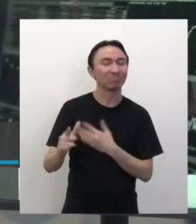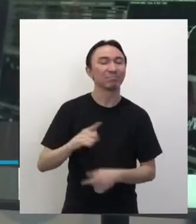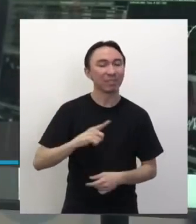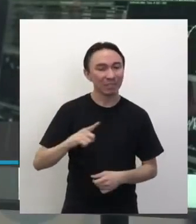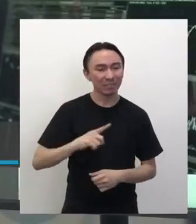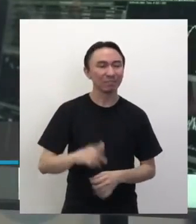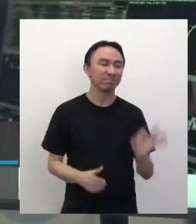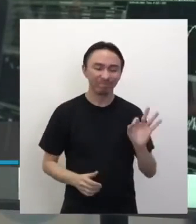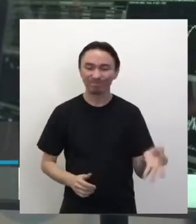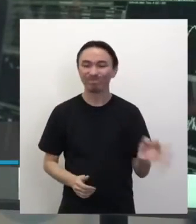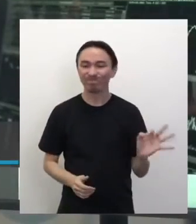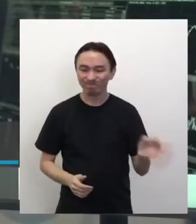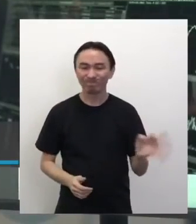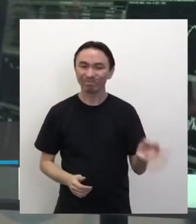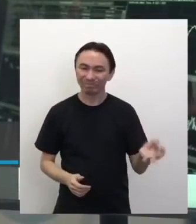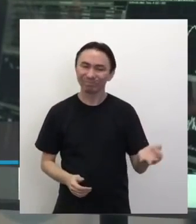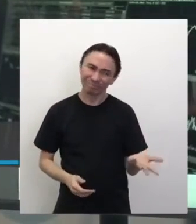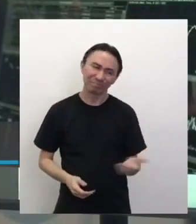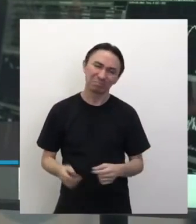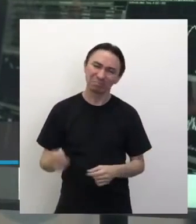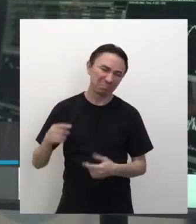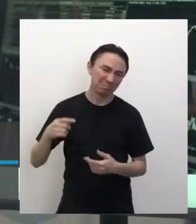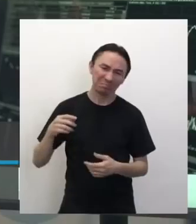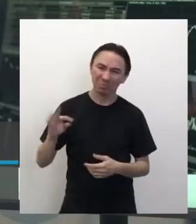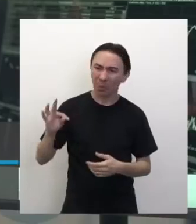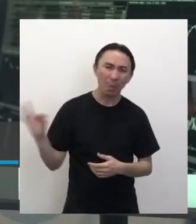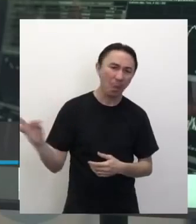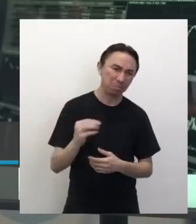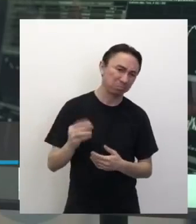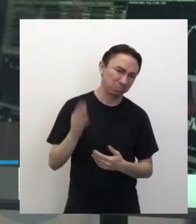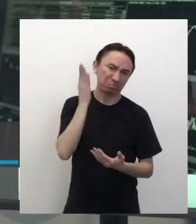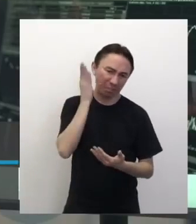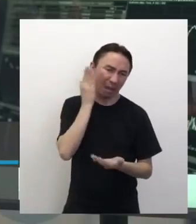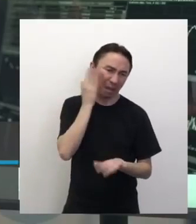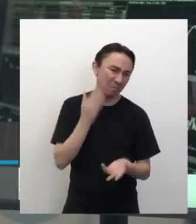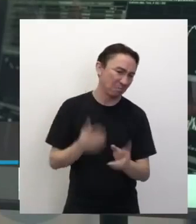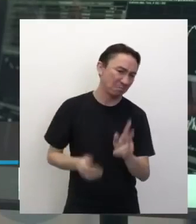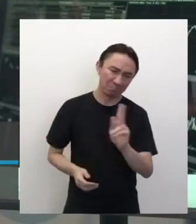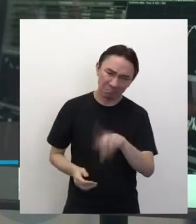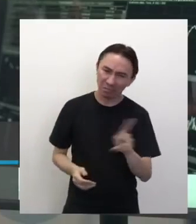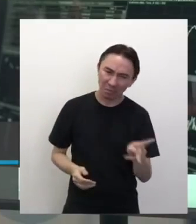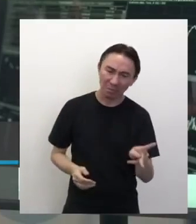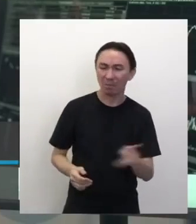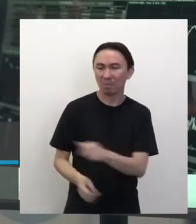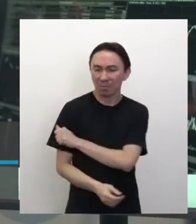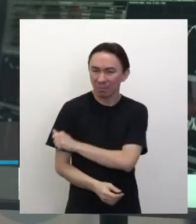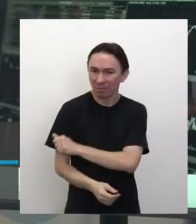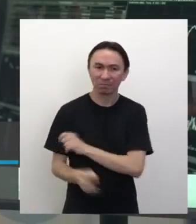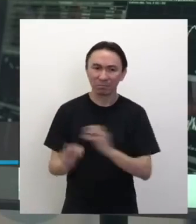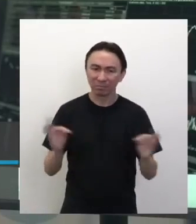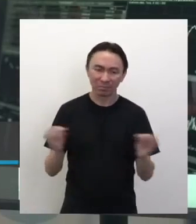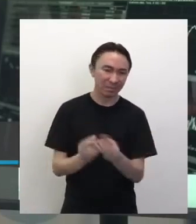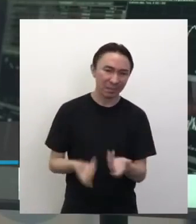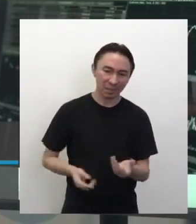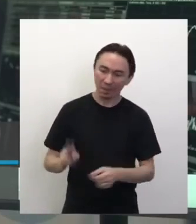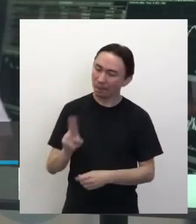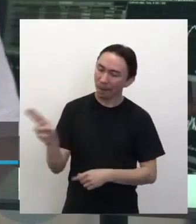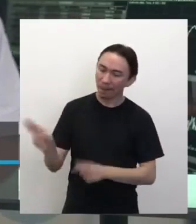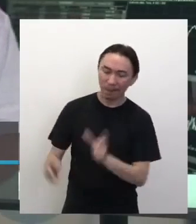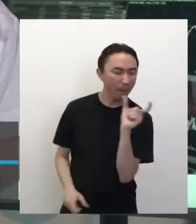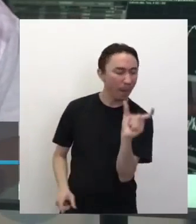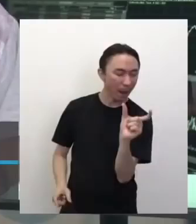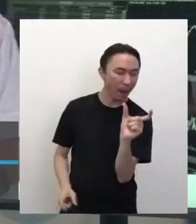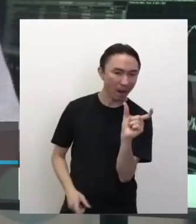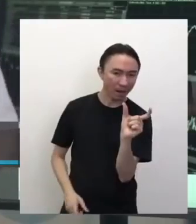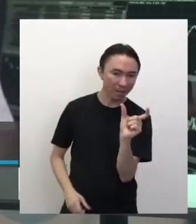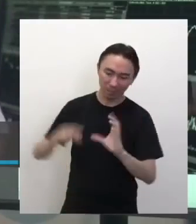anteriormente, todo mundo sabe disso aí, os professores, os próprios alunos. Essa questão aí de, apesar do nome globalização, né, nem